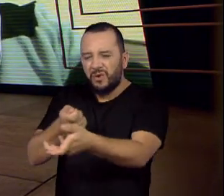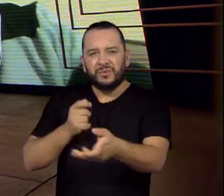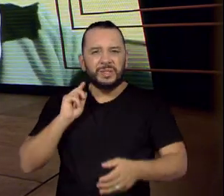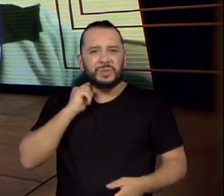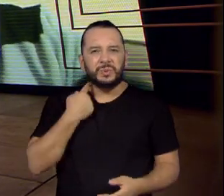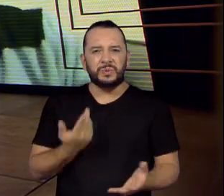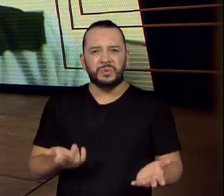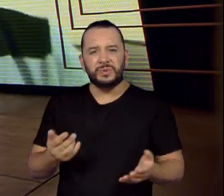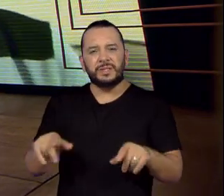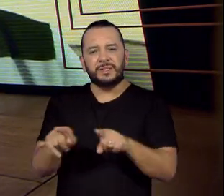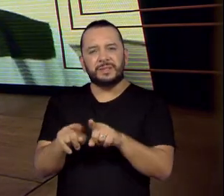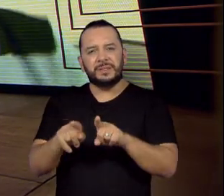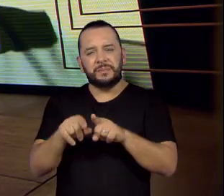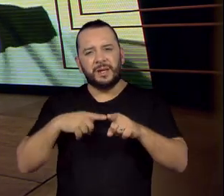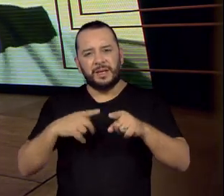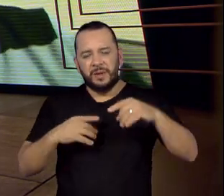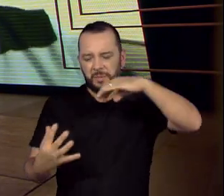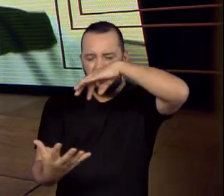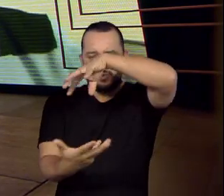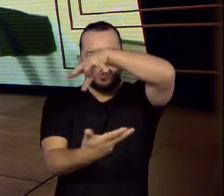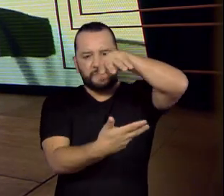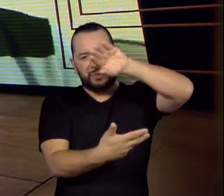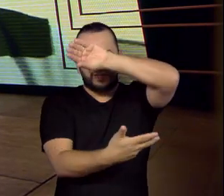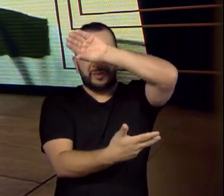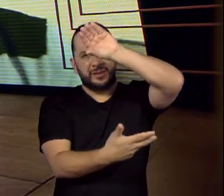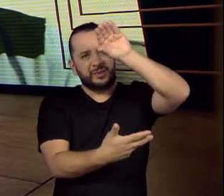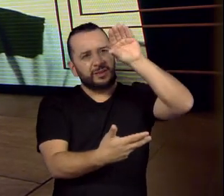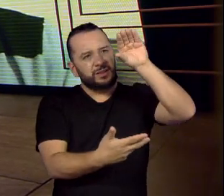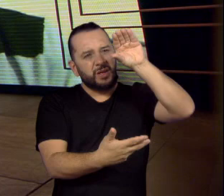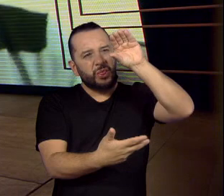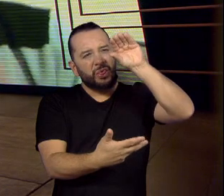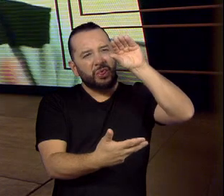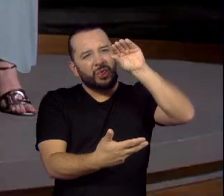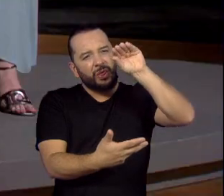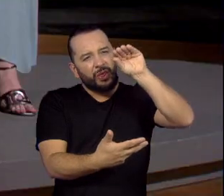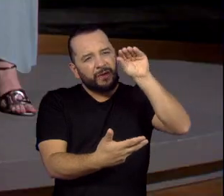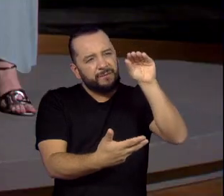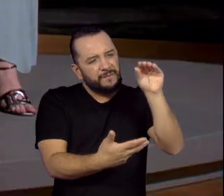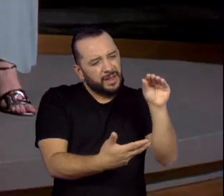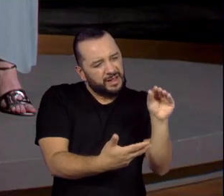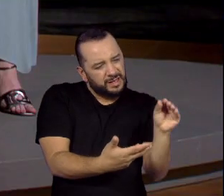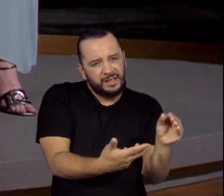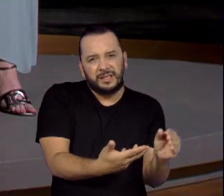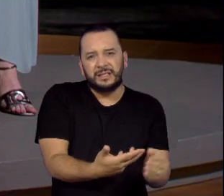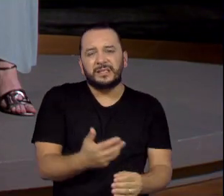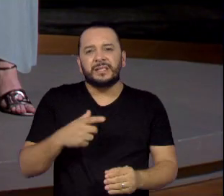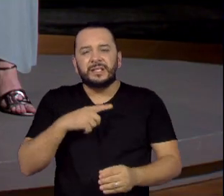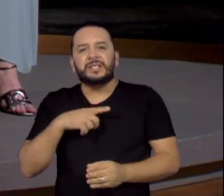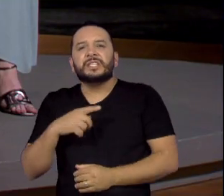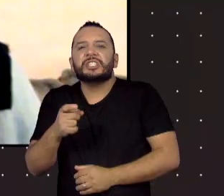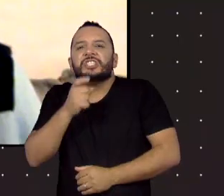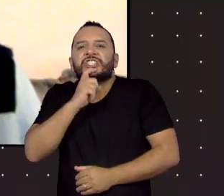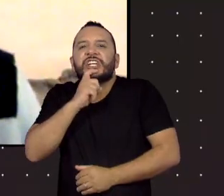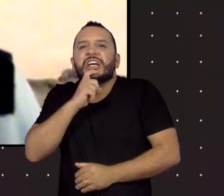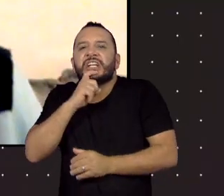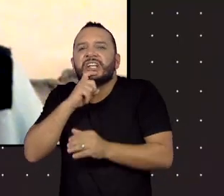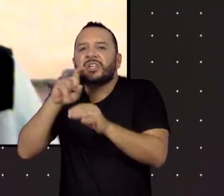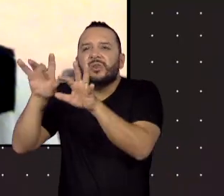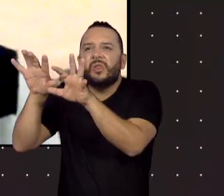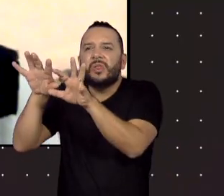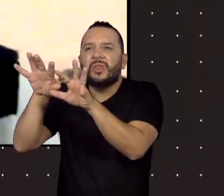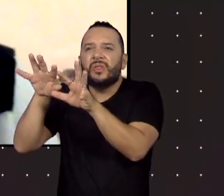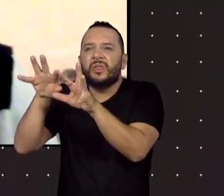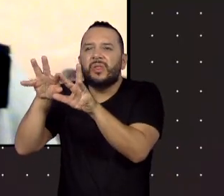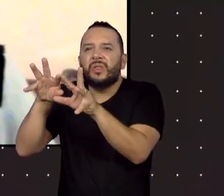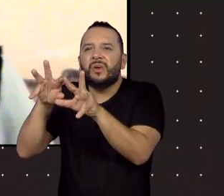buraco de ozônio na atmosfera, geleiras se desfazendo no norte, certo? Começaram a chamar a minha atenção. E eu